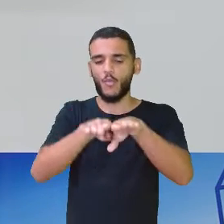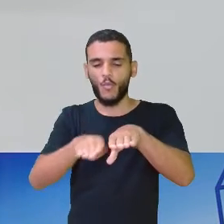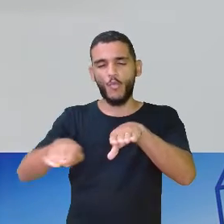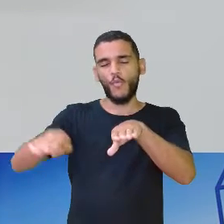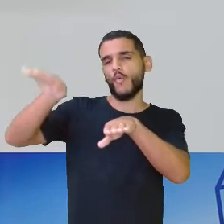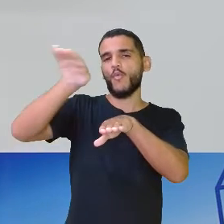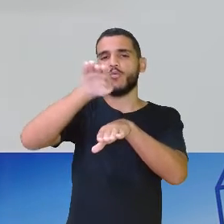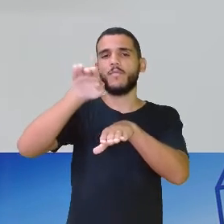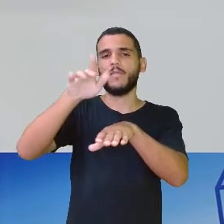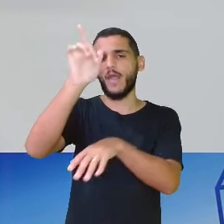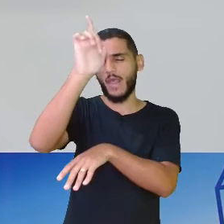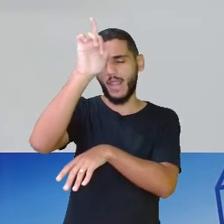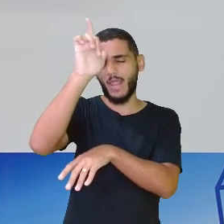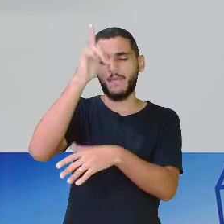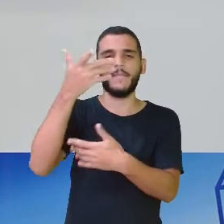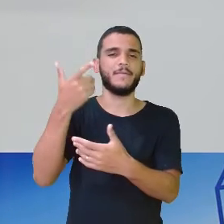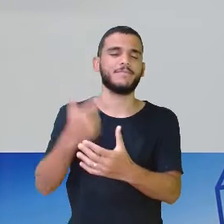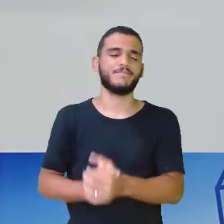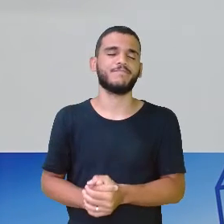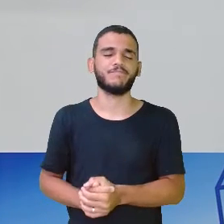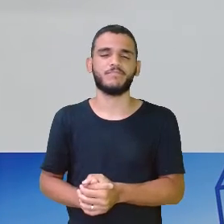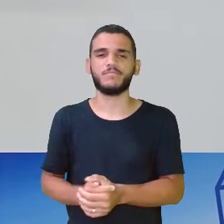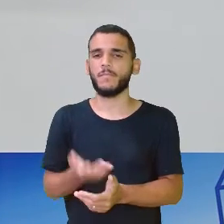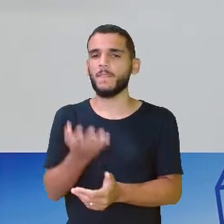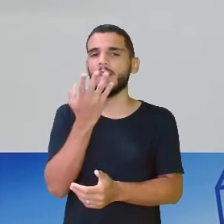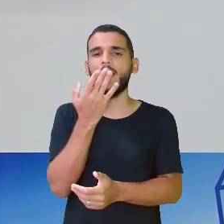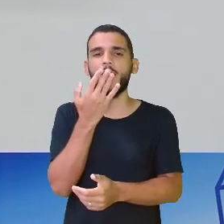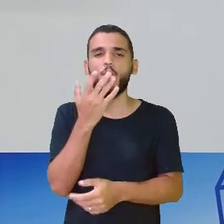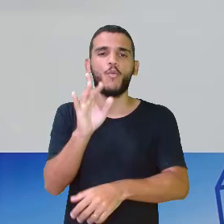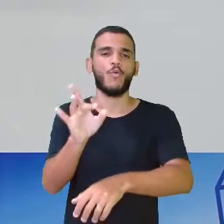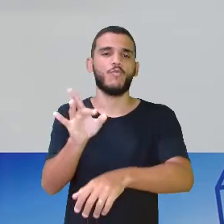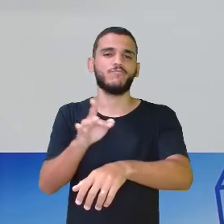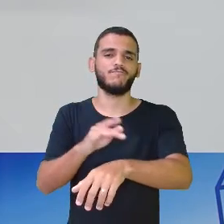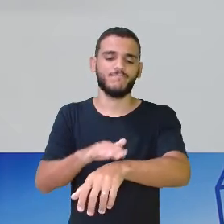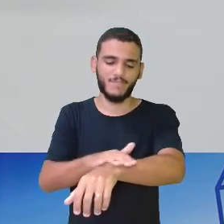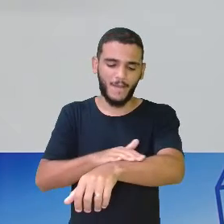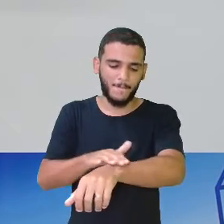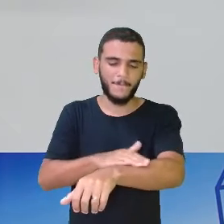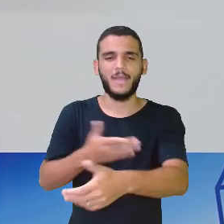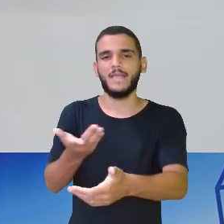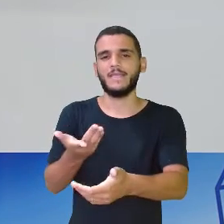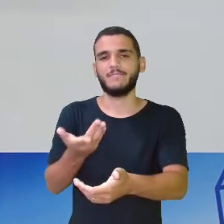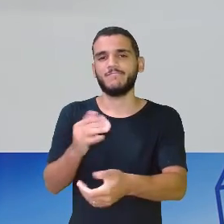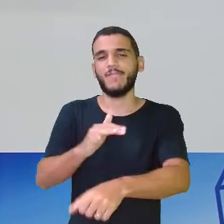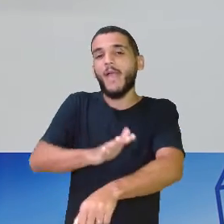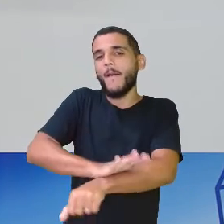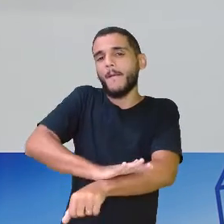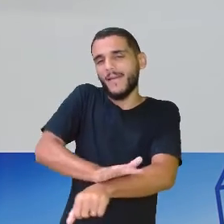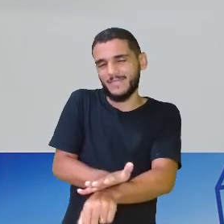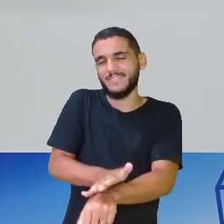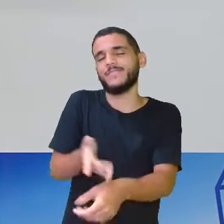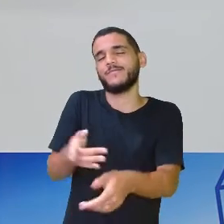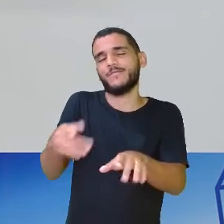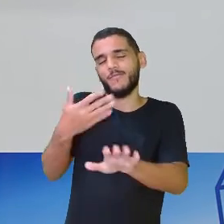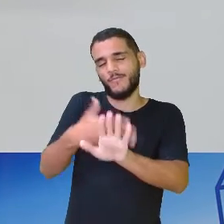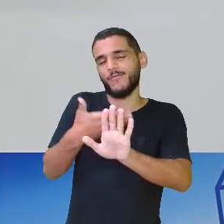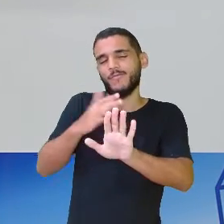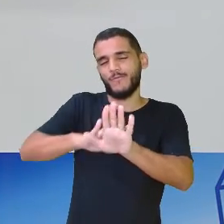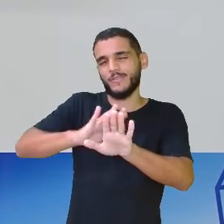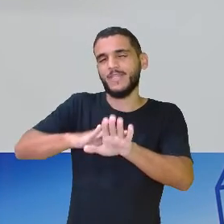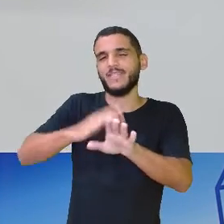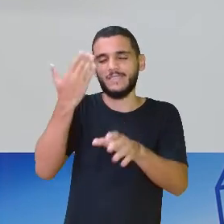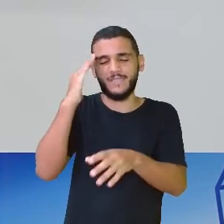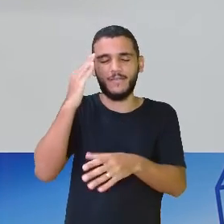germânica aí, né, colocando aí os homens, né, brancos, né, como líderes nesse sentido. Então, os